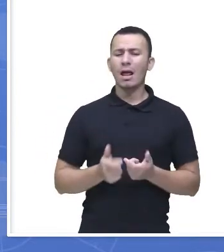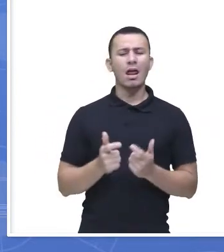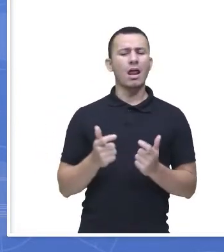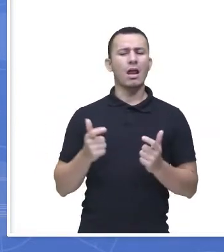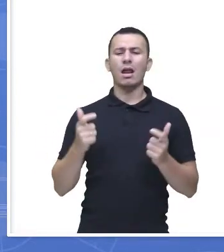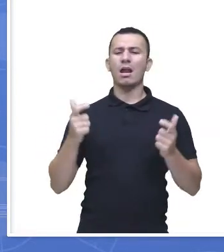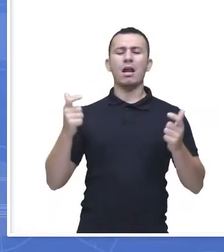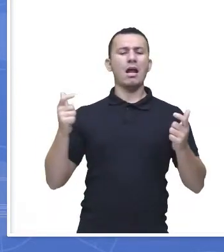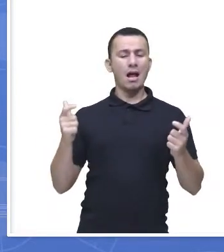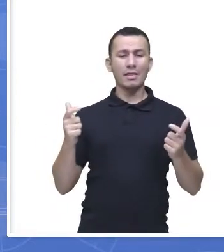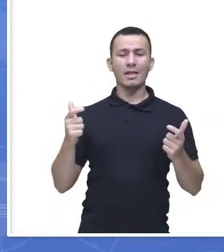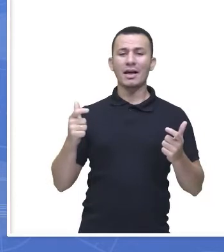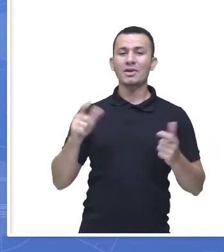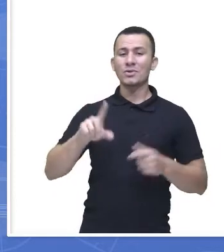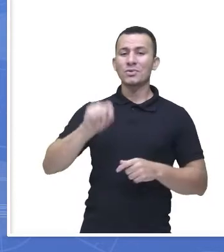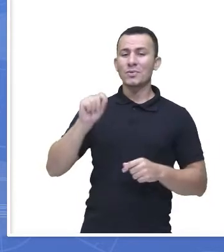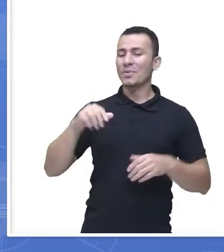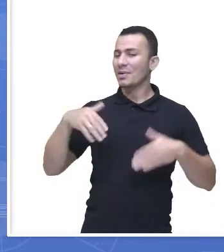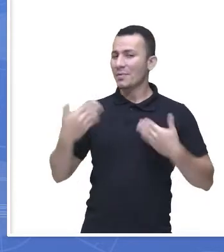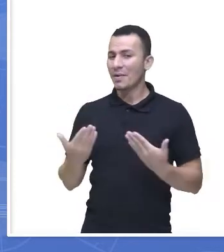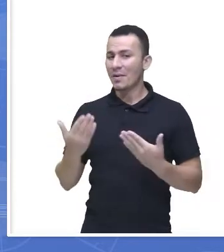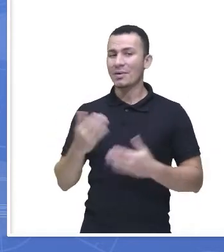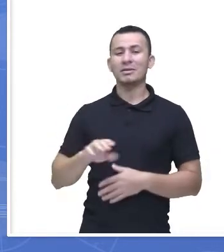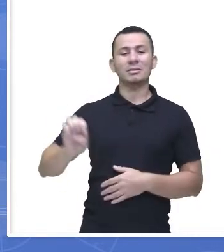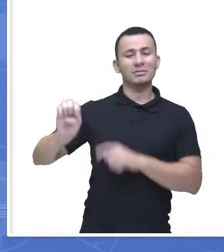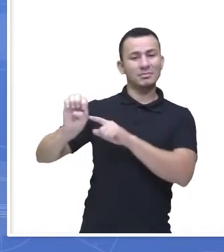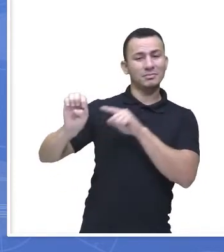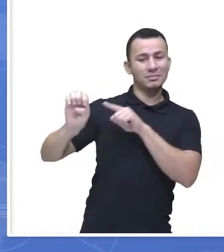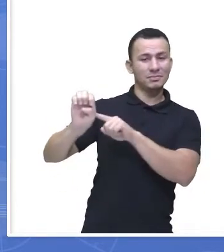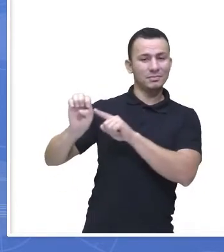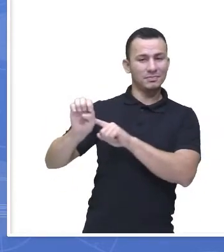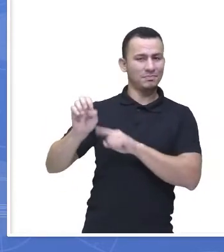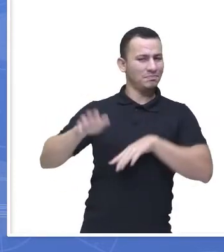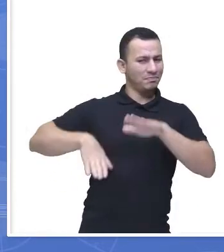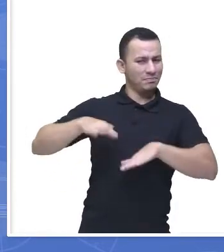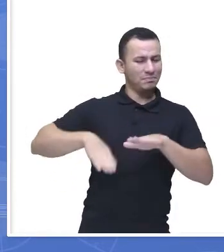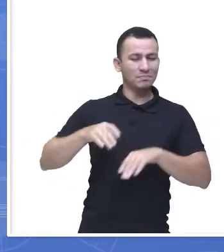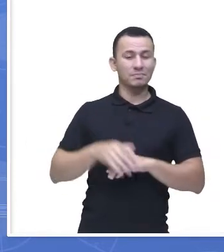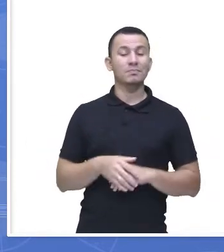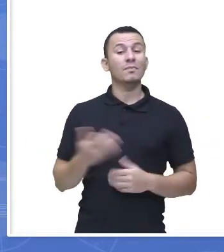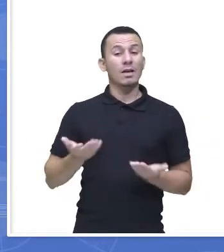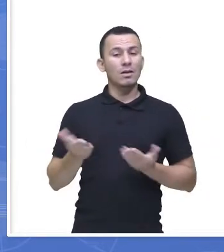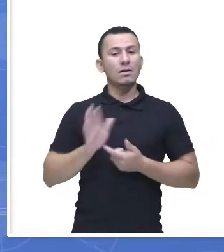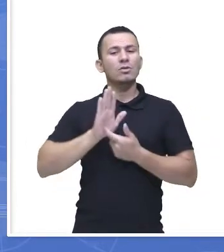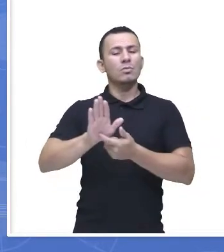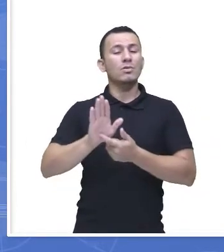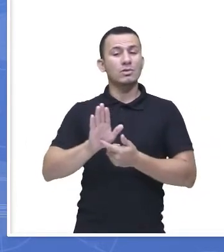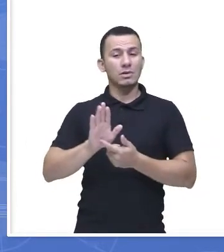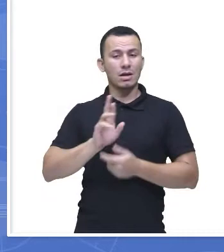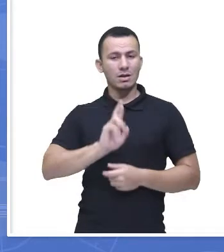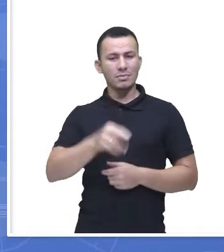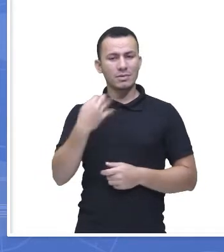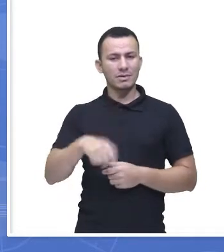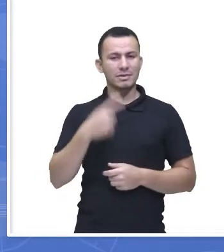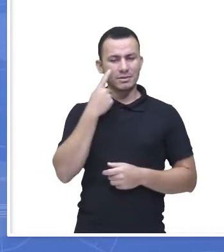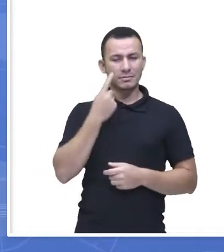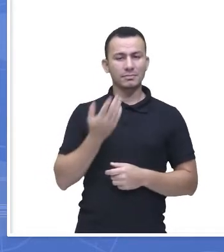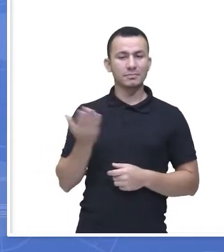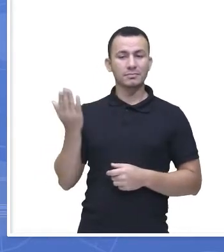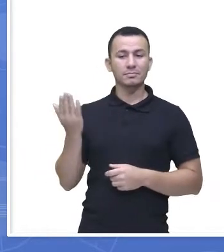Já a Rayane também, da mesma escola, lá de Humaitá, queria agradecer mais uma vez a participação de Humaitá, que